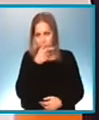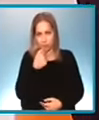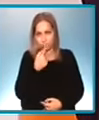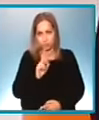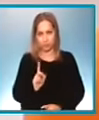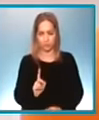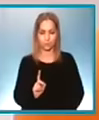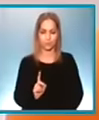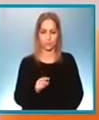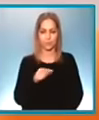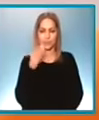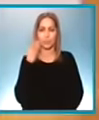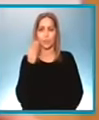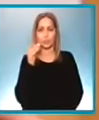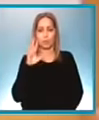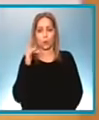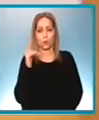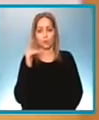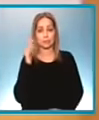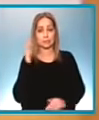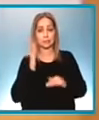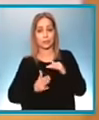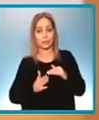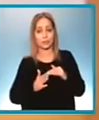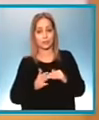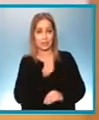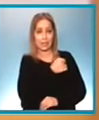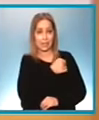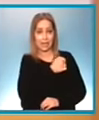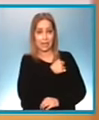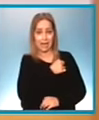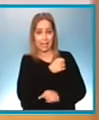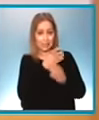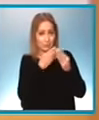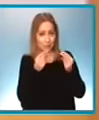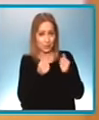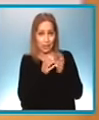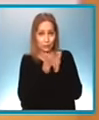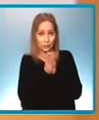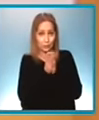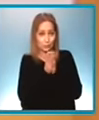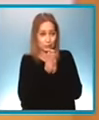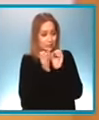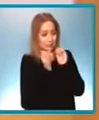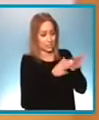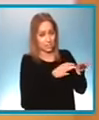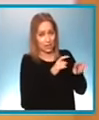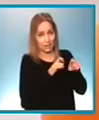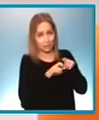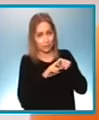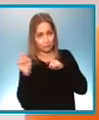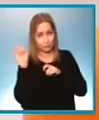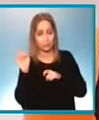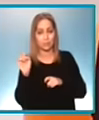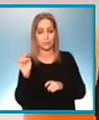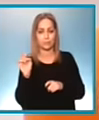não é? E era muito nova quando teve que largar de repente a sua casa, todos os, que era a sua infância e teve que sair de